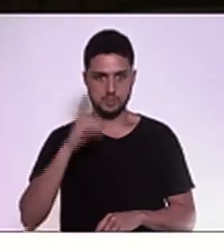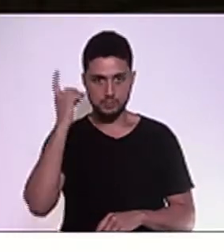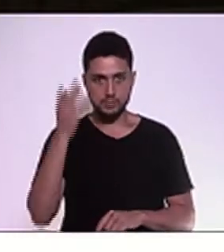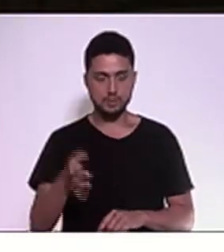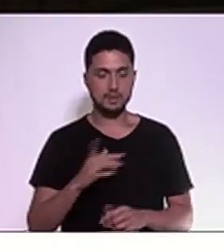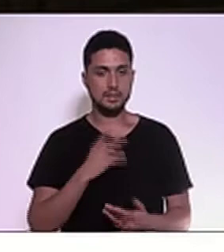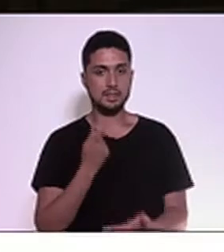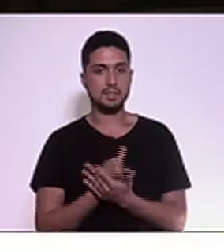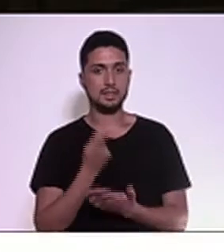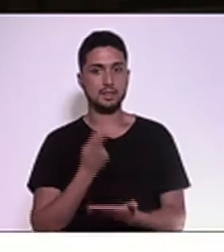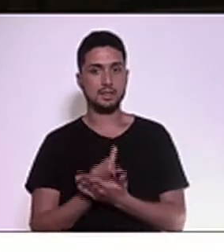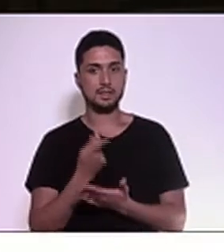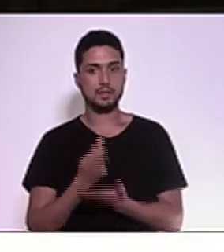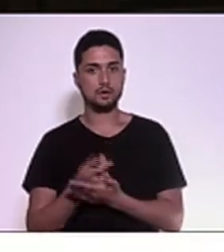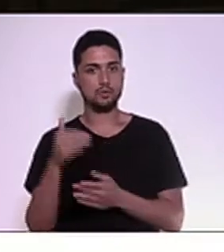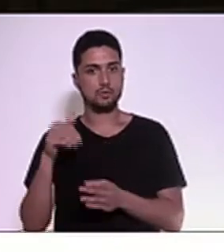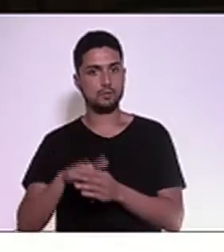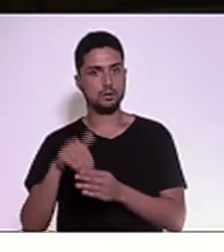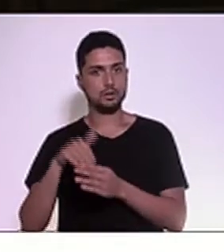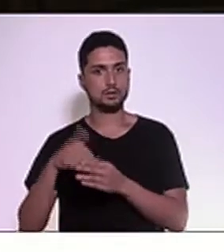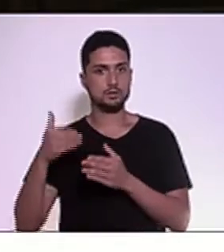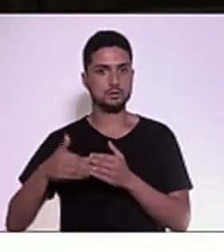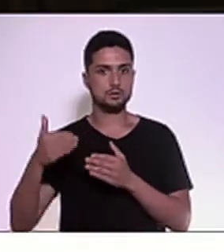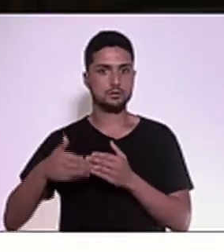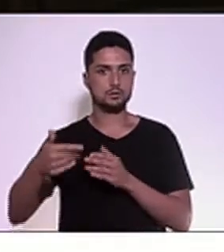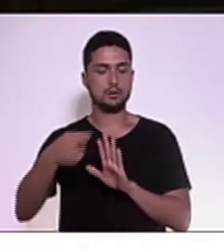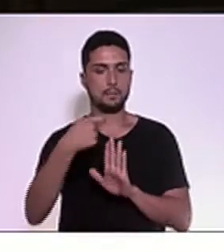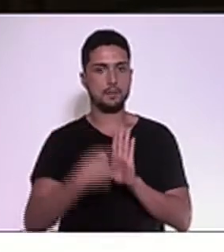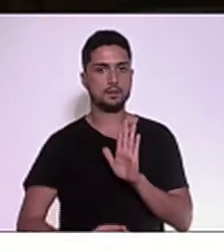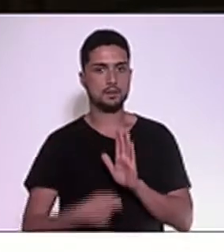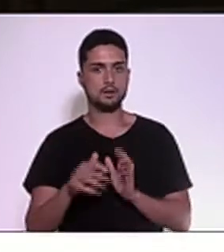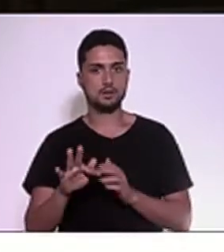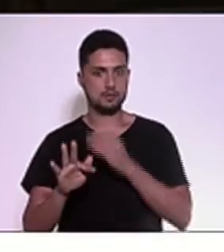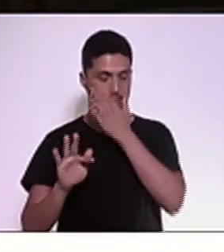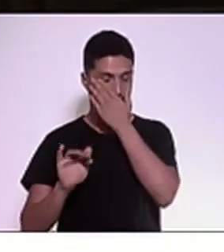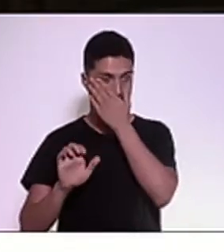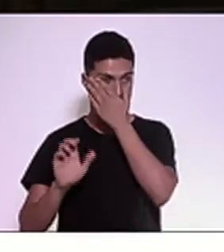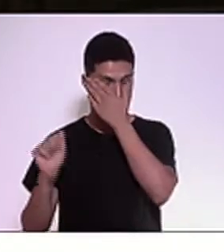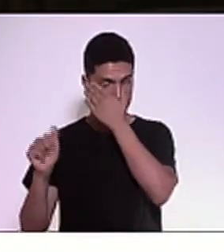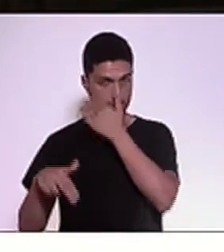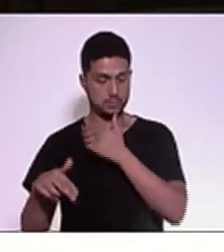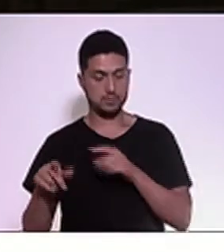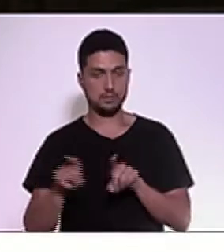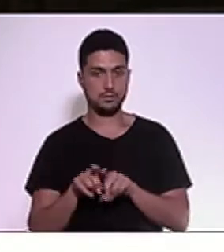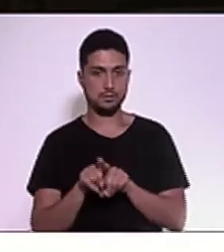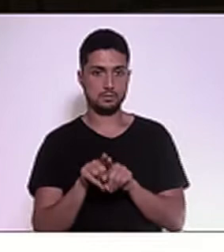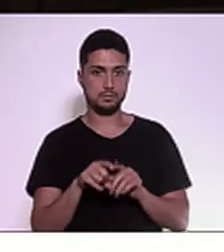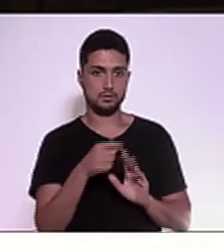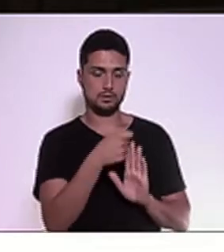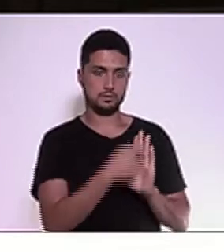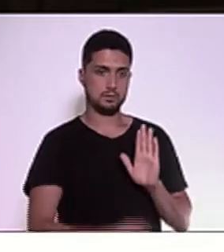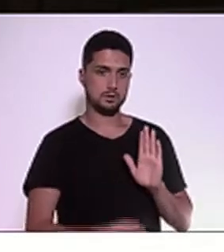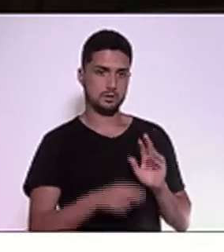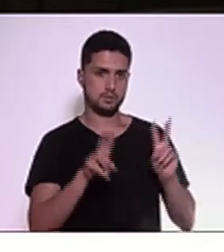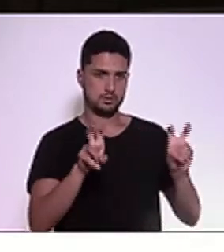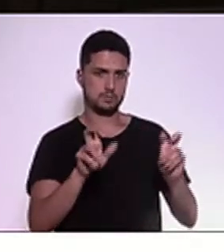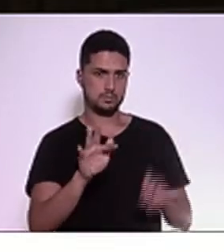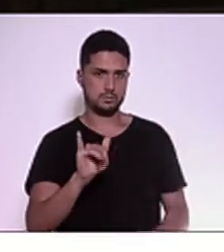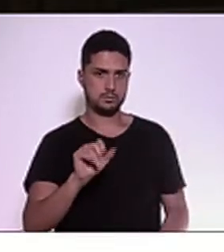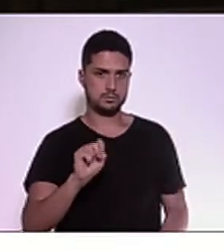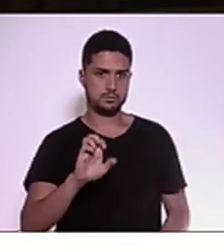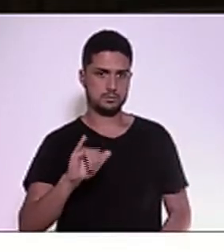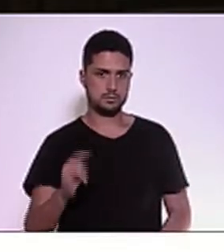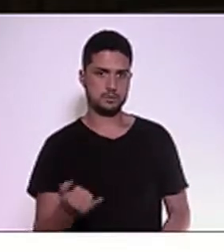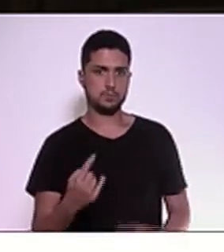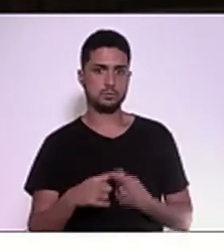um erro na sequência das votações da matéria do relativa ao FECAM e da matéria relativa ao FISED. E por que falo